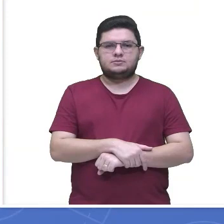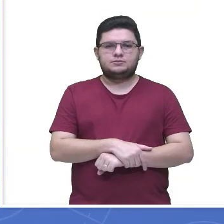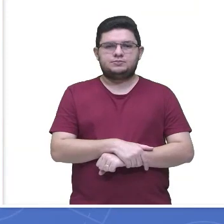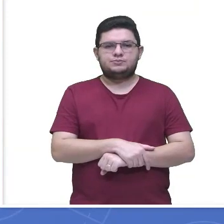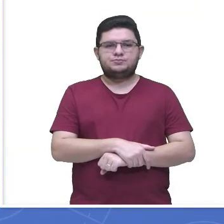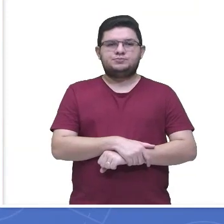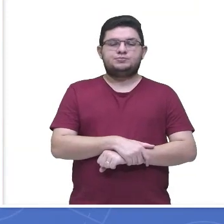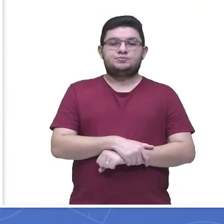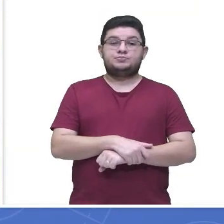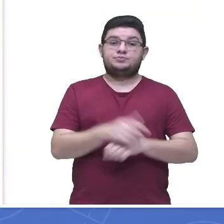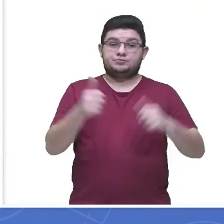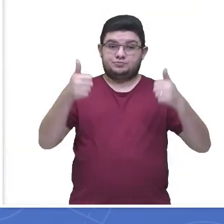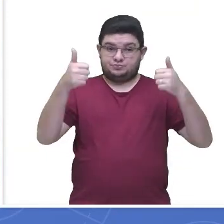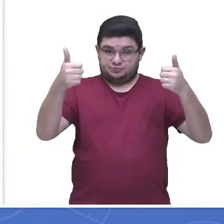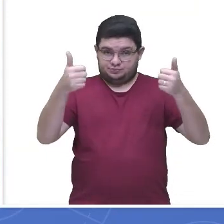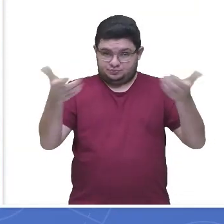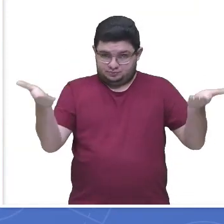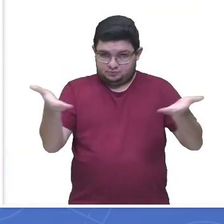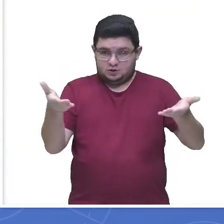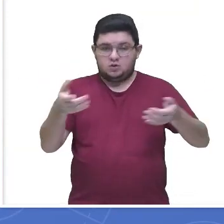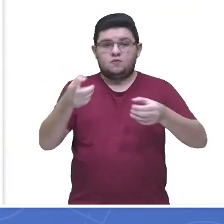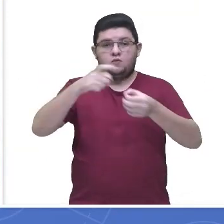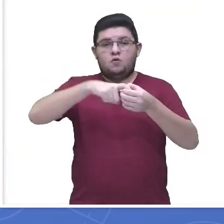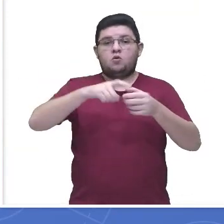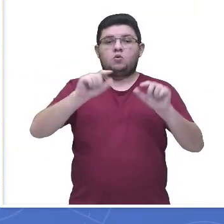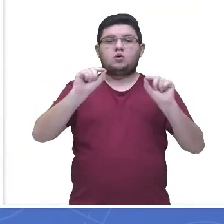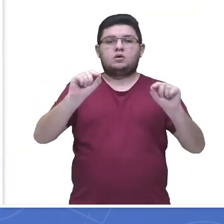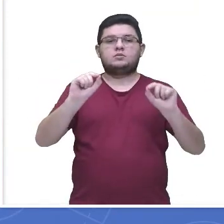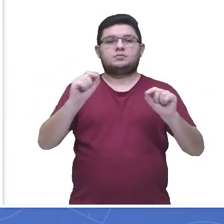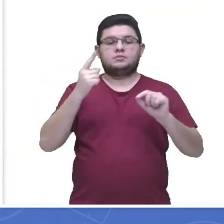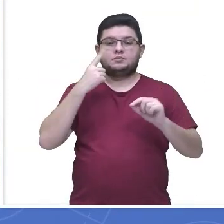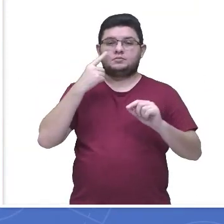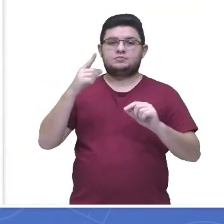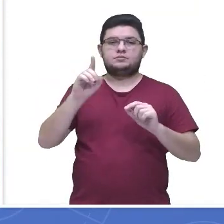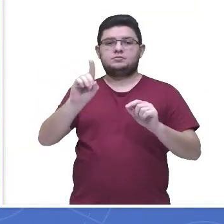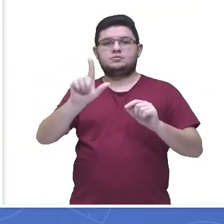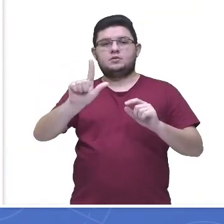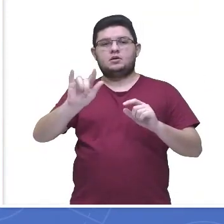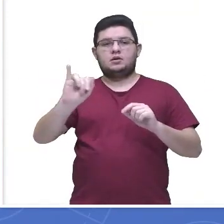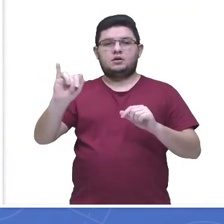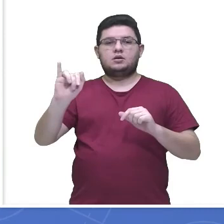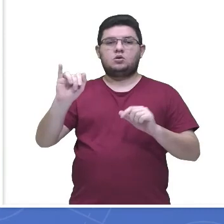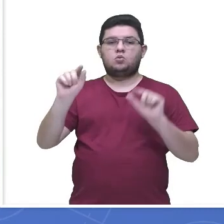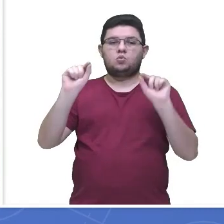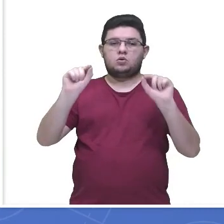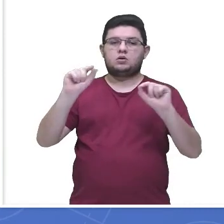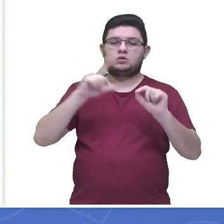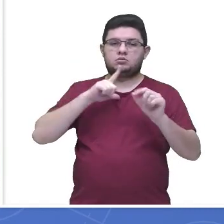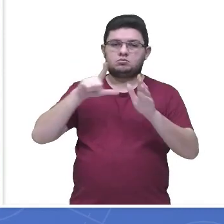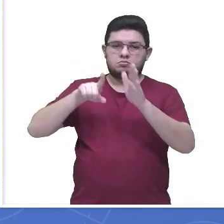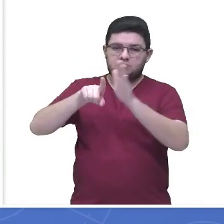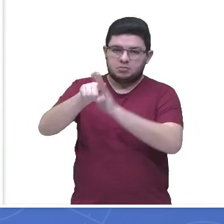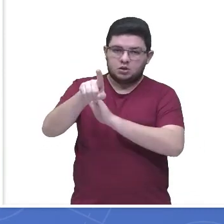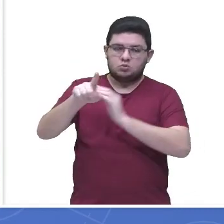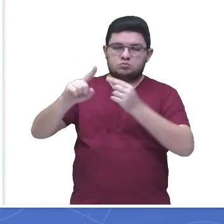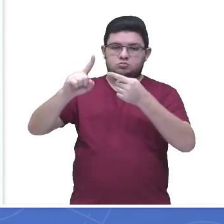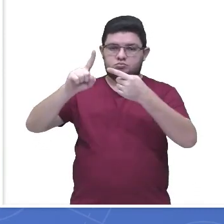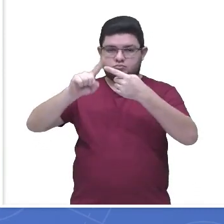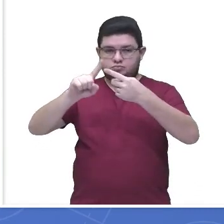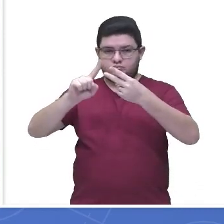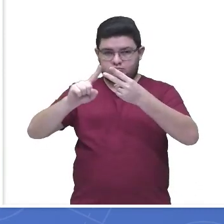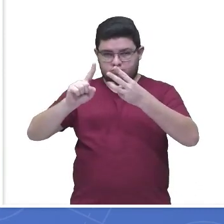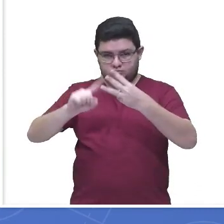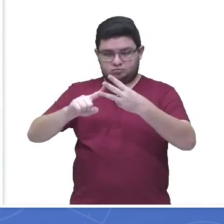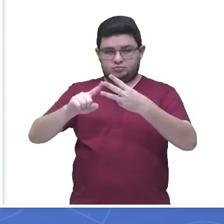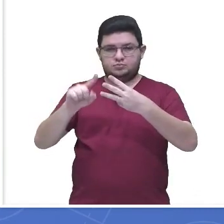Muito bem, estamos de volta agora para conferir aí a nossa DLI. Temos 3 questões aí para a gente comentar, né? Vocês podem também